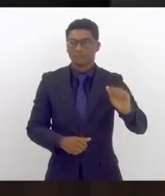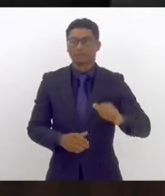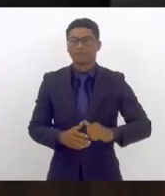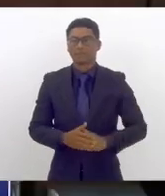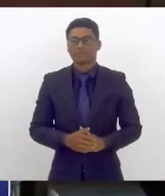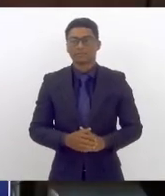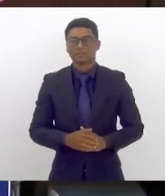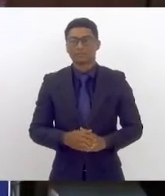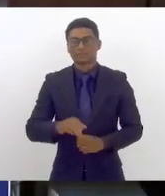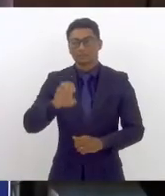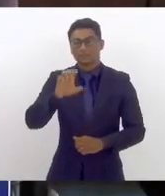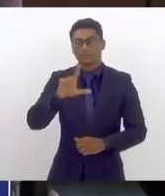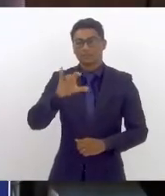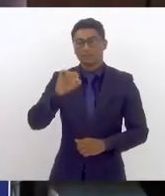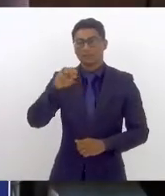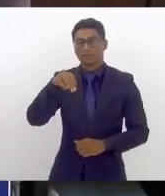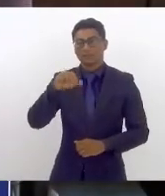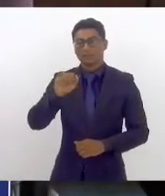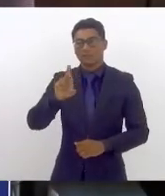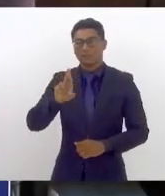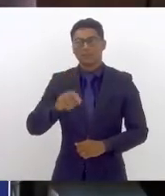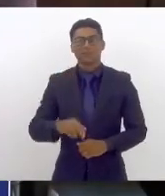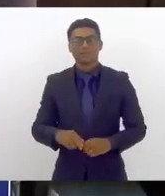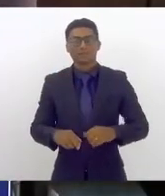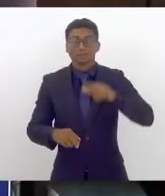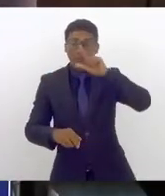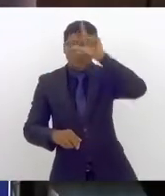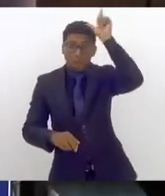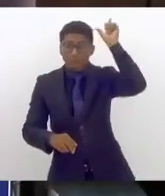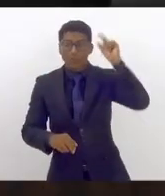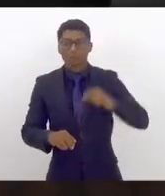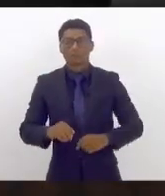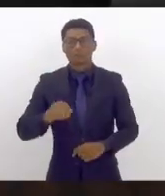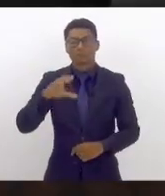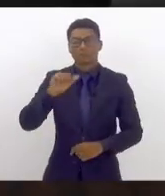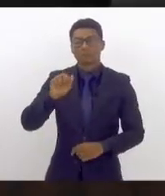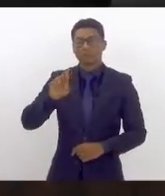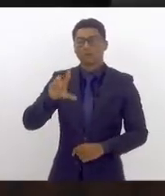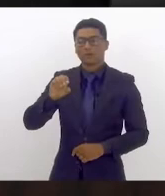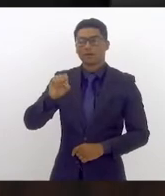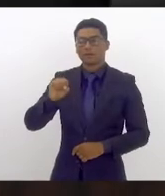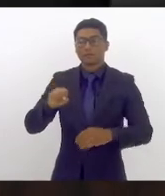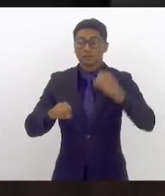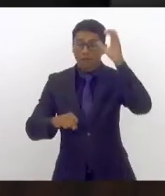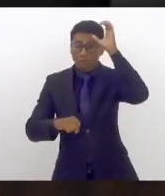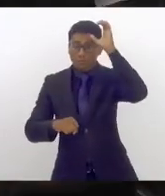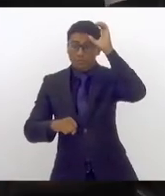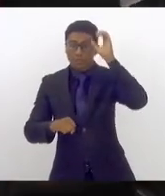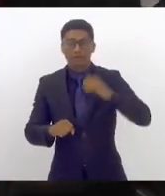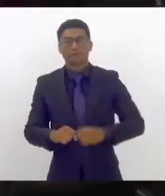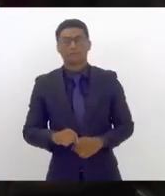Eliomar Coelho Deputado Luiz Paulo Carlos Macedo tia Ju Dani